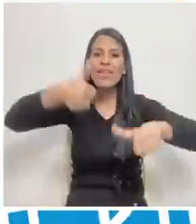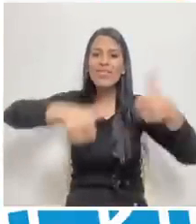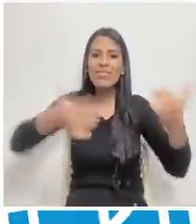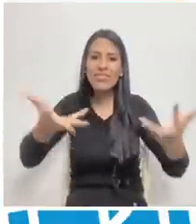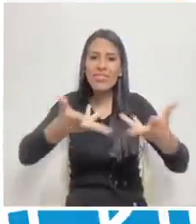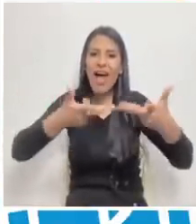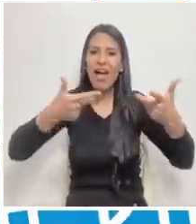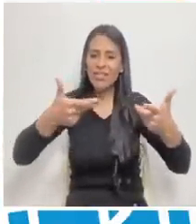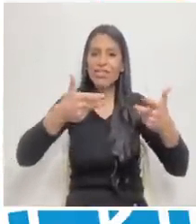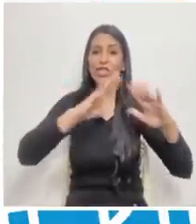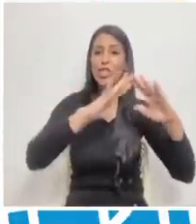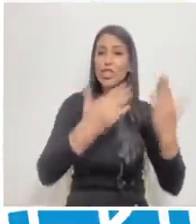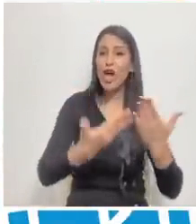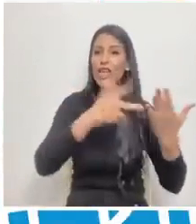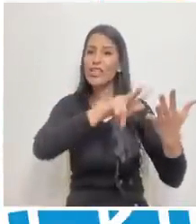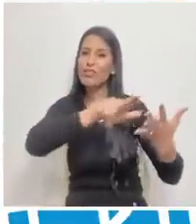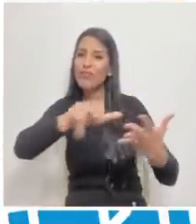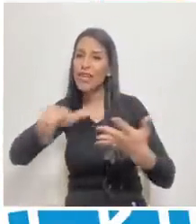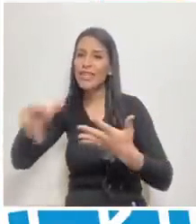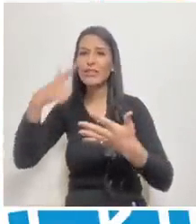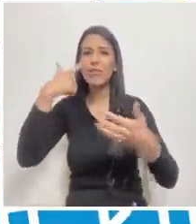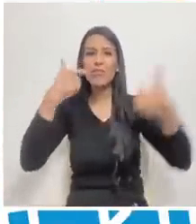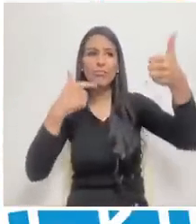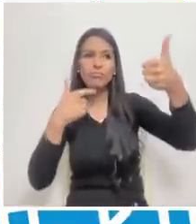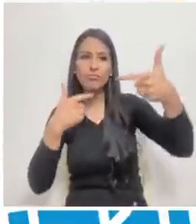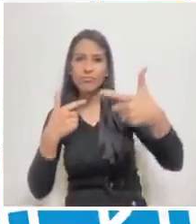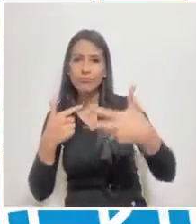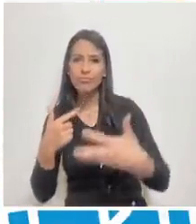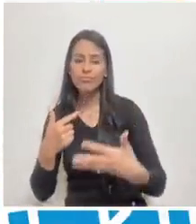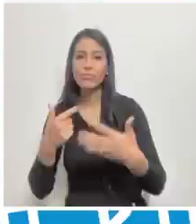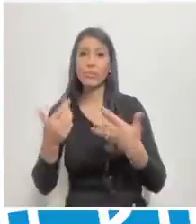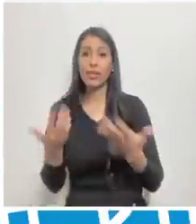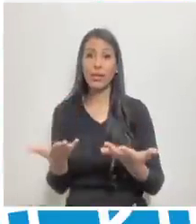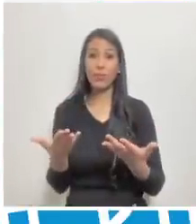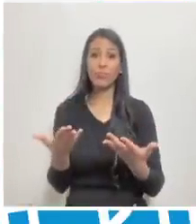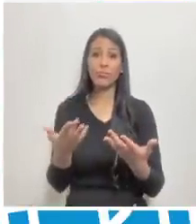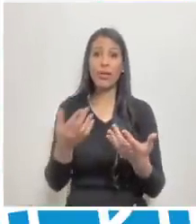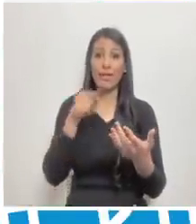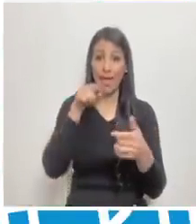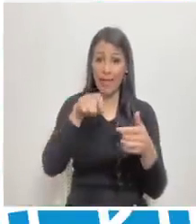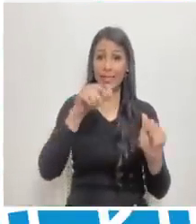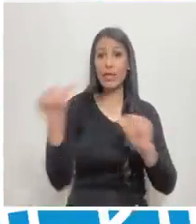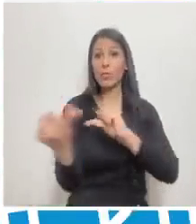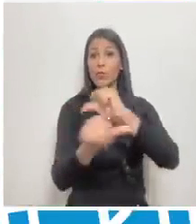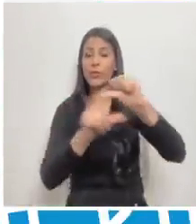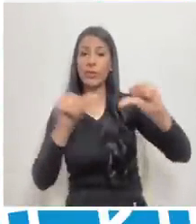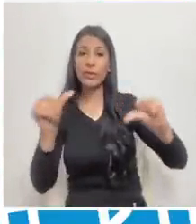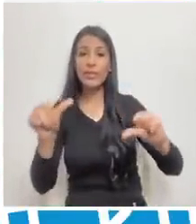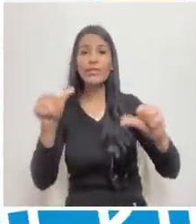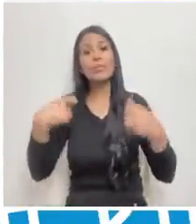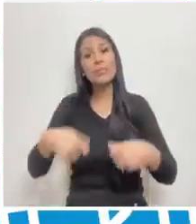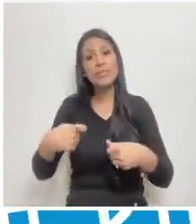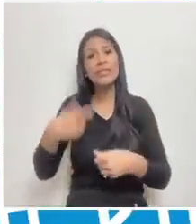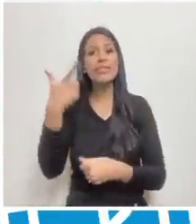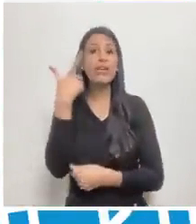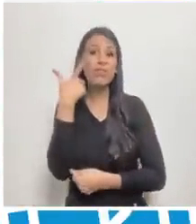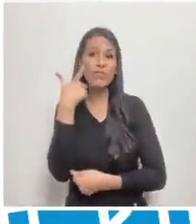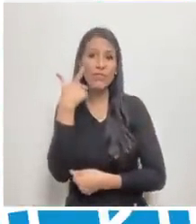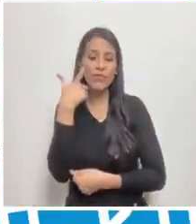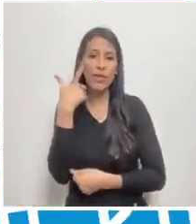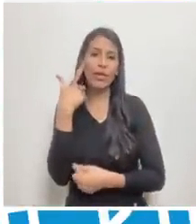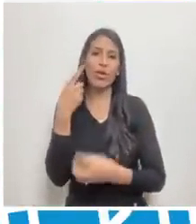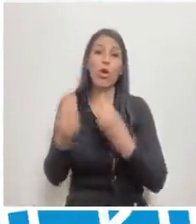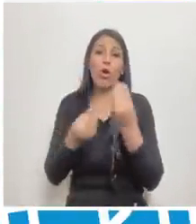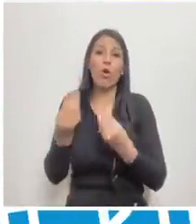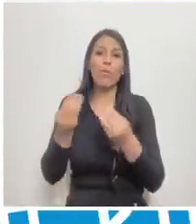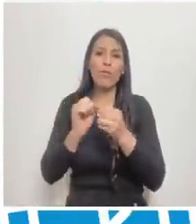passar para o censitário não tem a ver exatamente com a qualidade da medida produzida, porque antes o